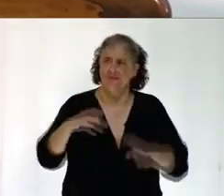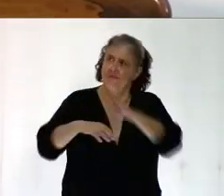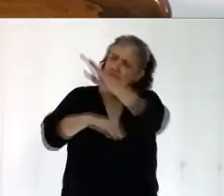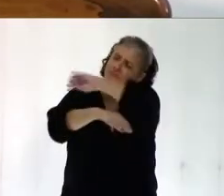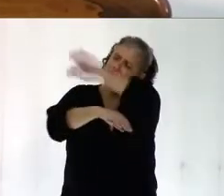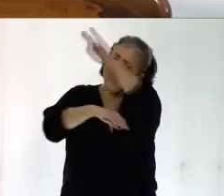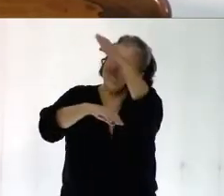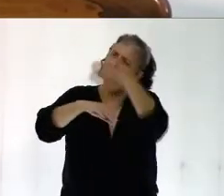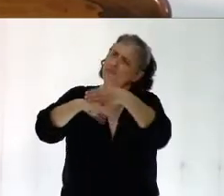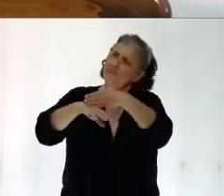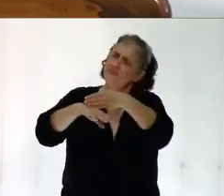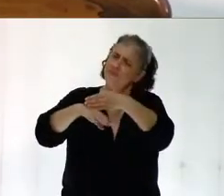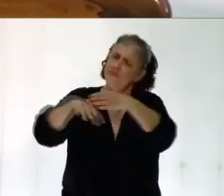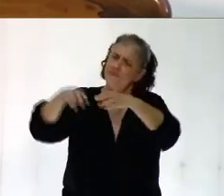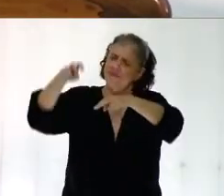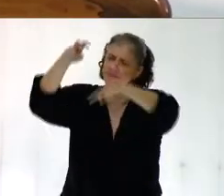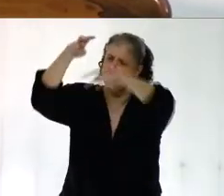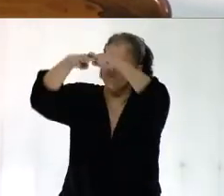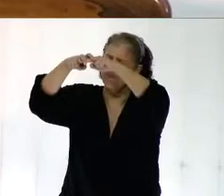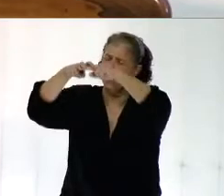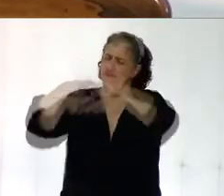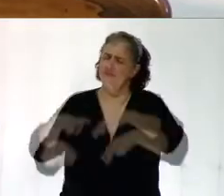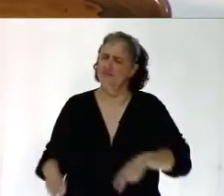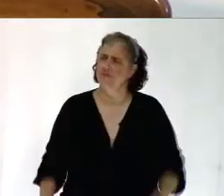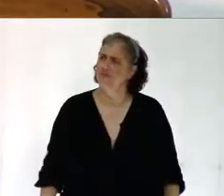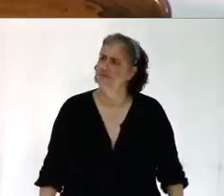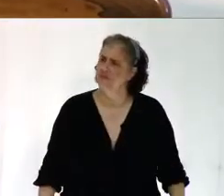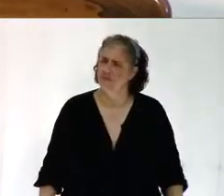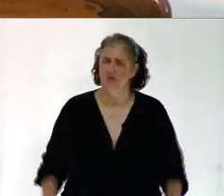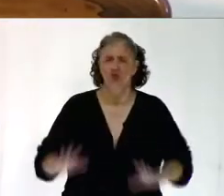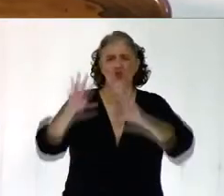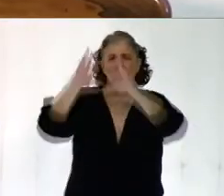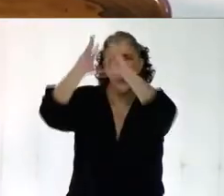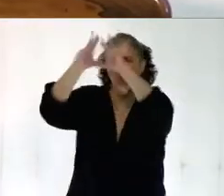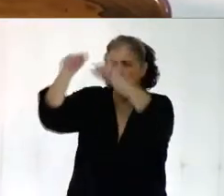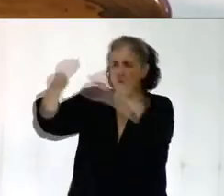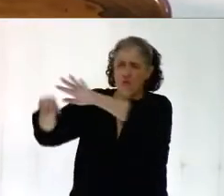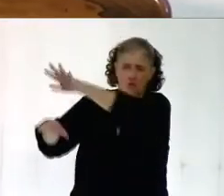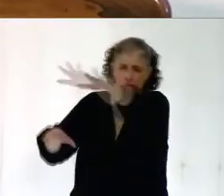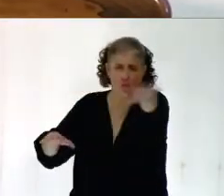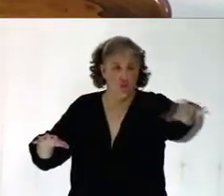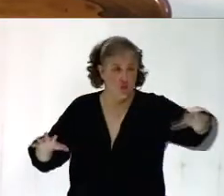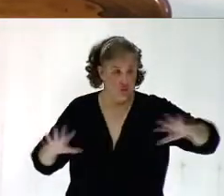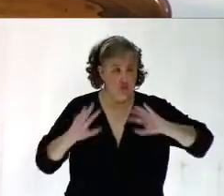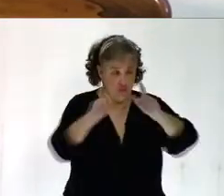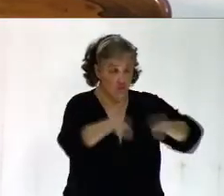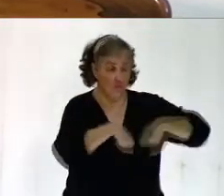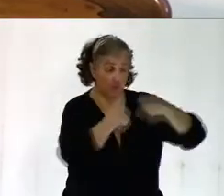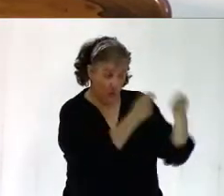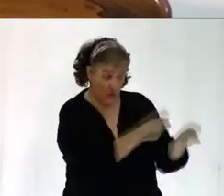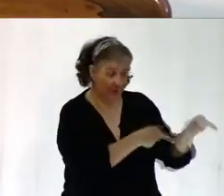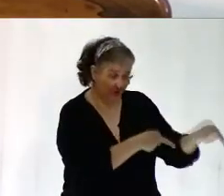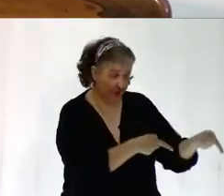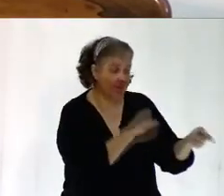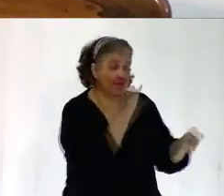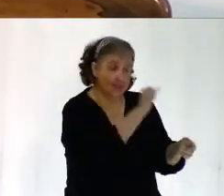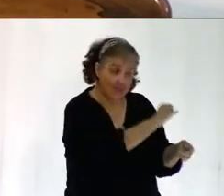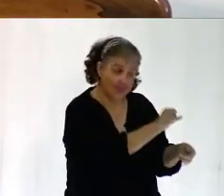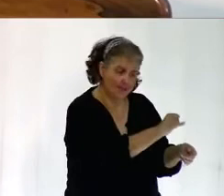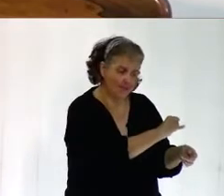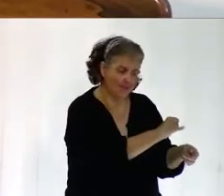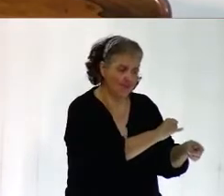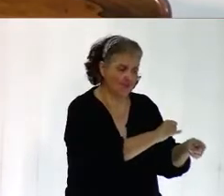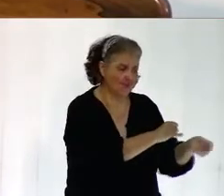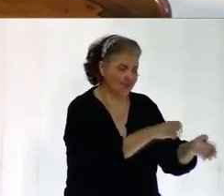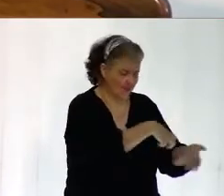lugar e ele diz tudo isto te darei se prostrado me adorares me adorares tudo